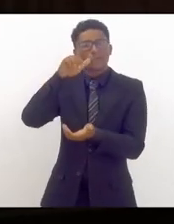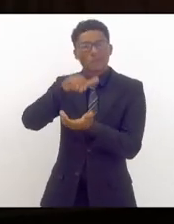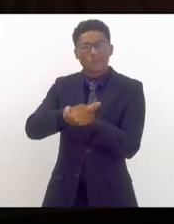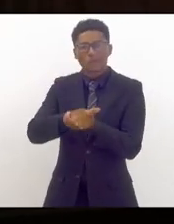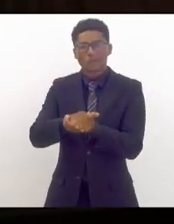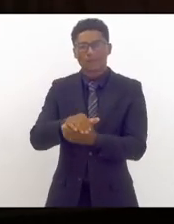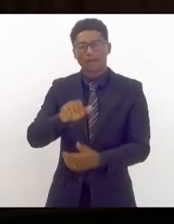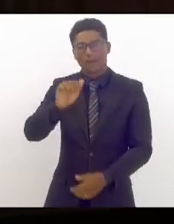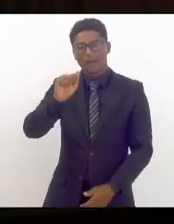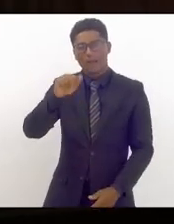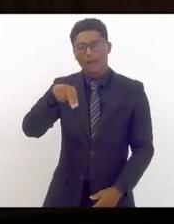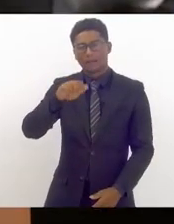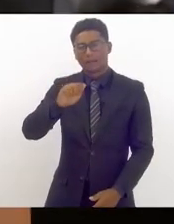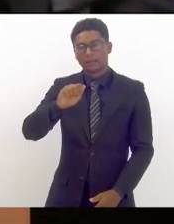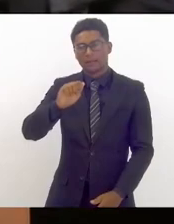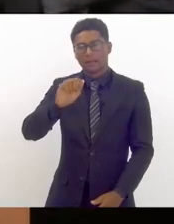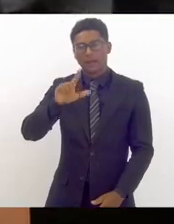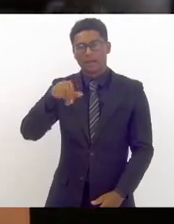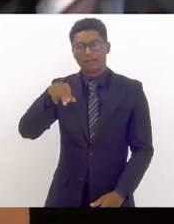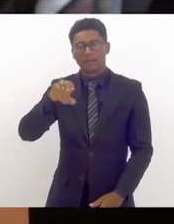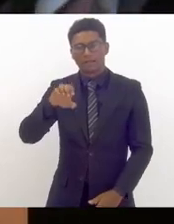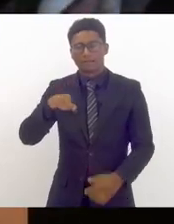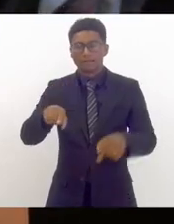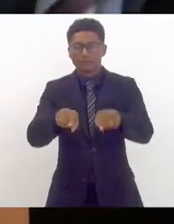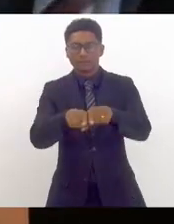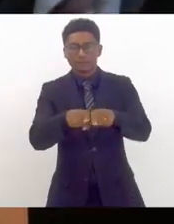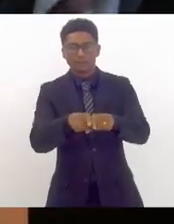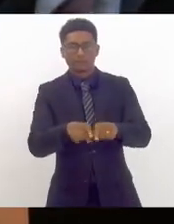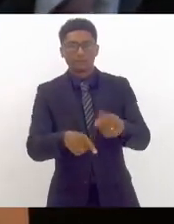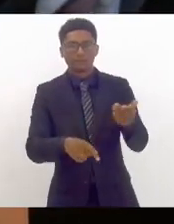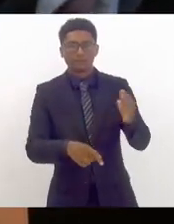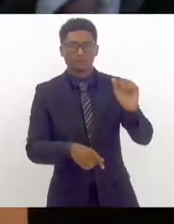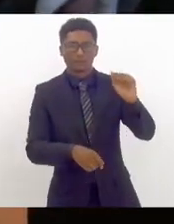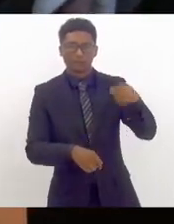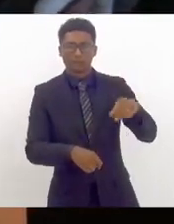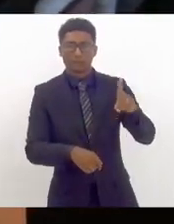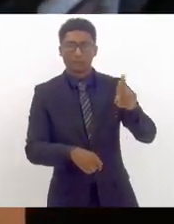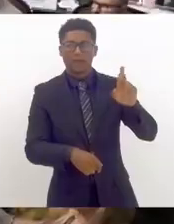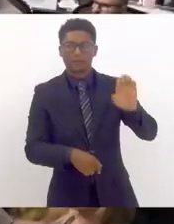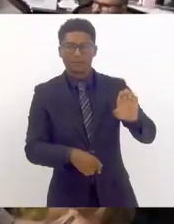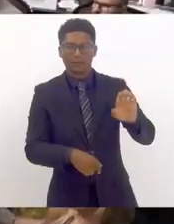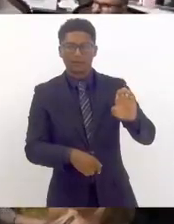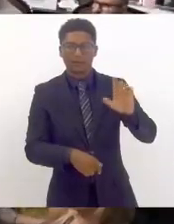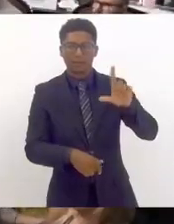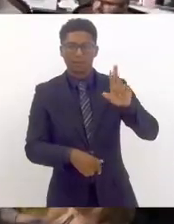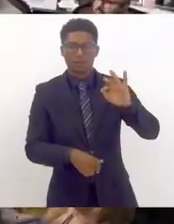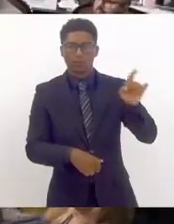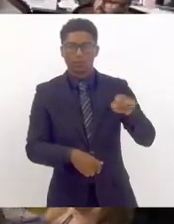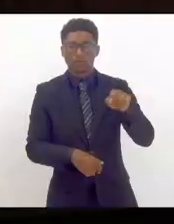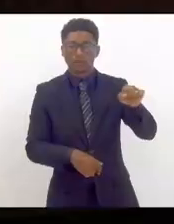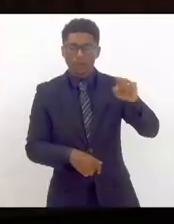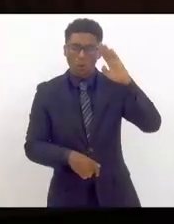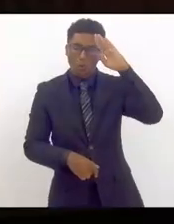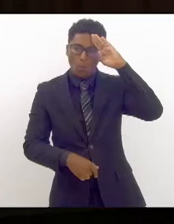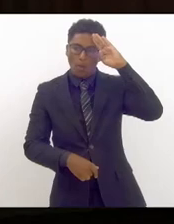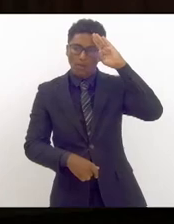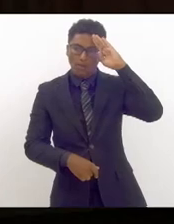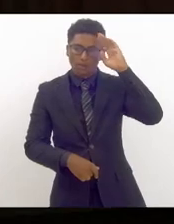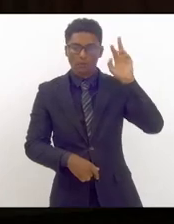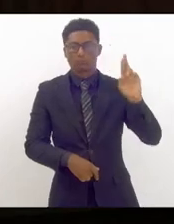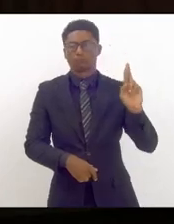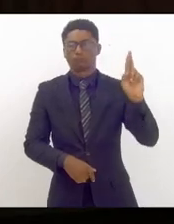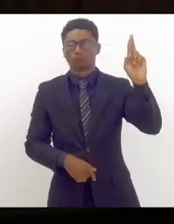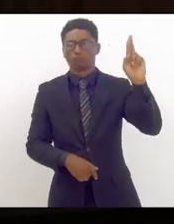Castro, o senhor André Luiz Novaes Miranda, general de Exército, comandante